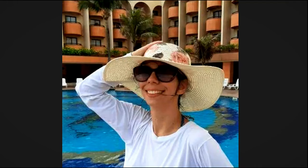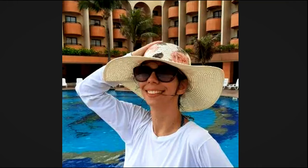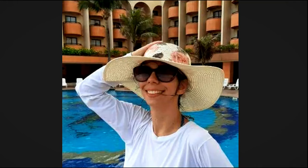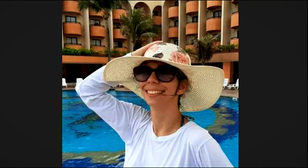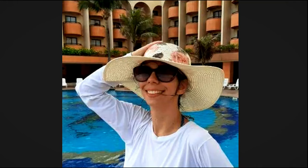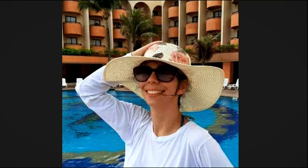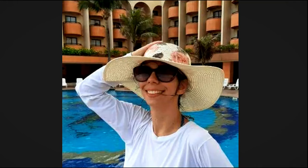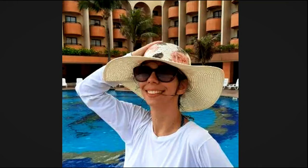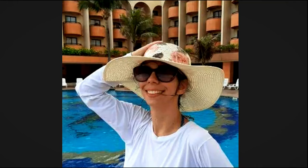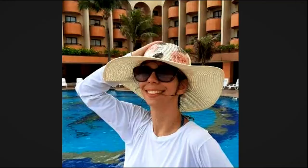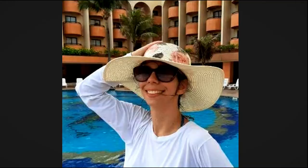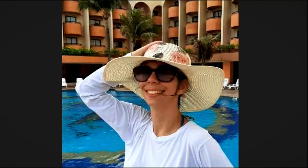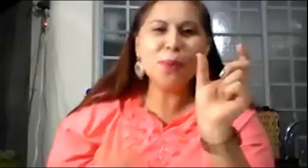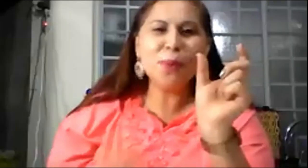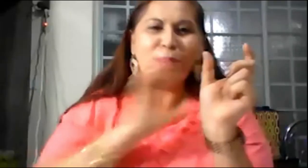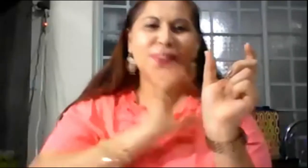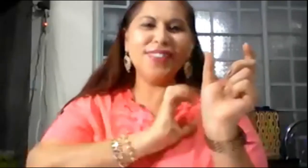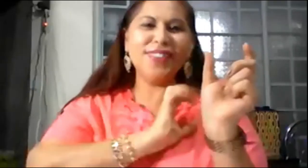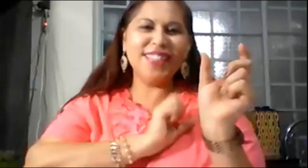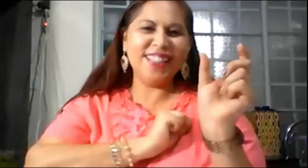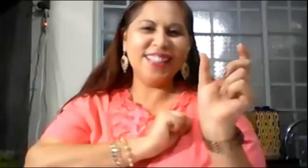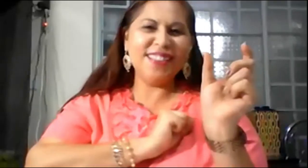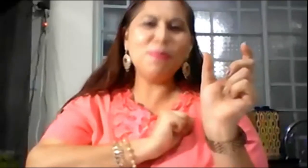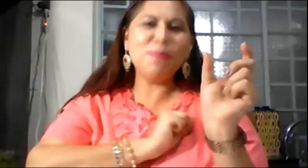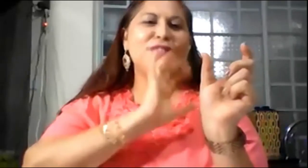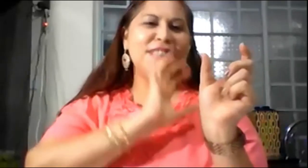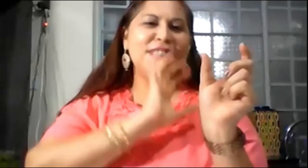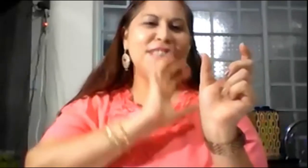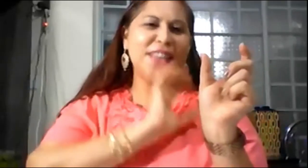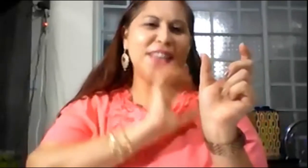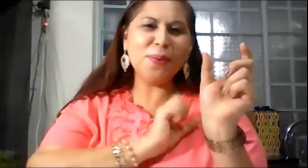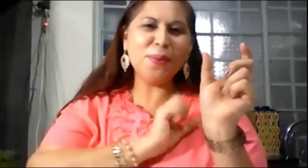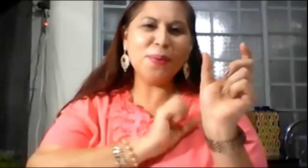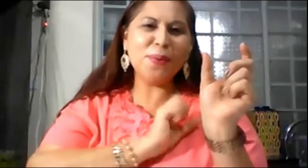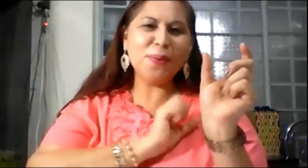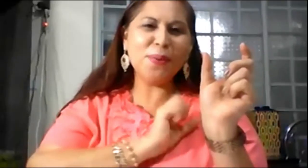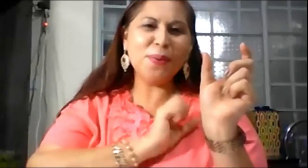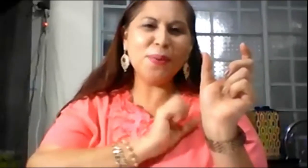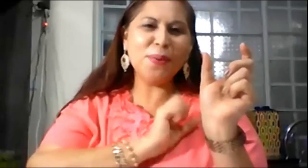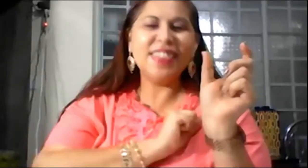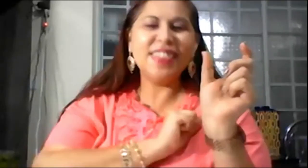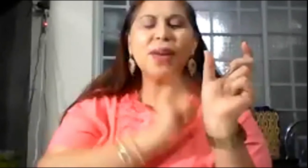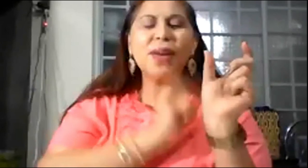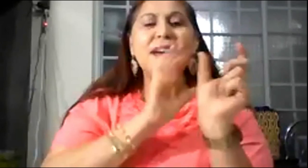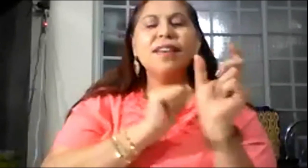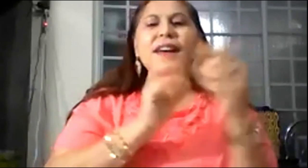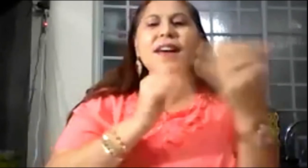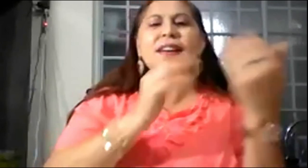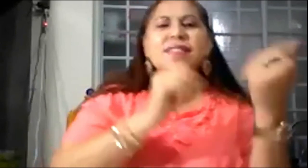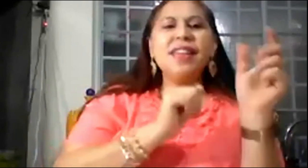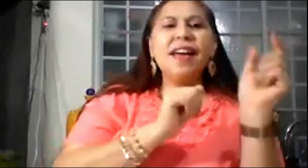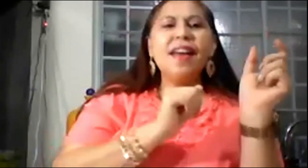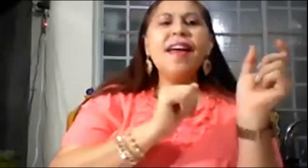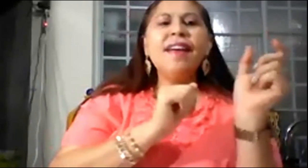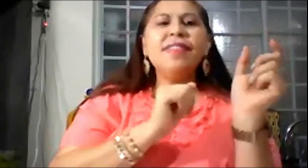no meio, é a palavra amor. Olha, namorar vem de amor, tá vendo? Namorar, que antes